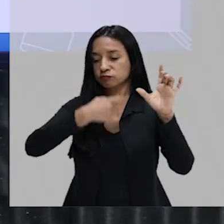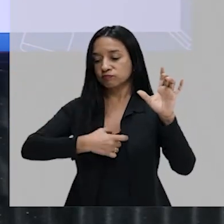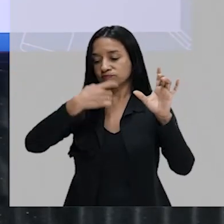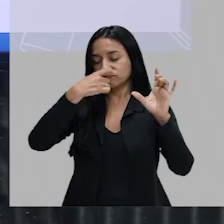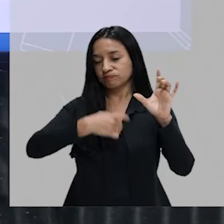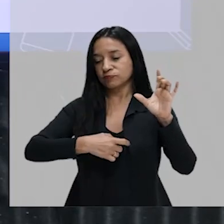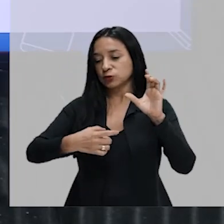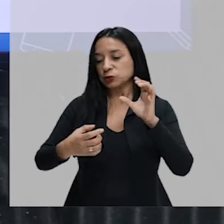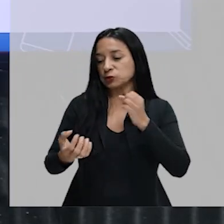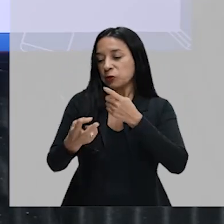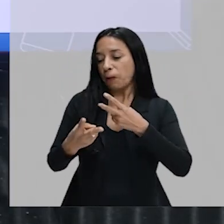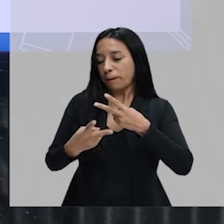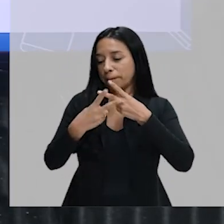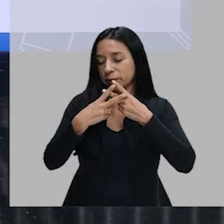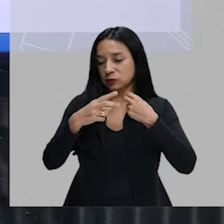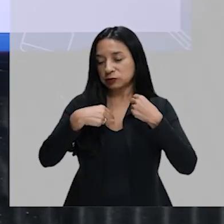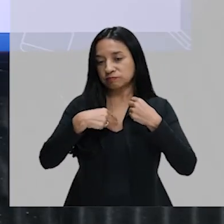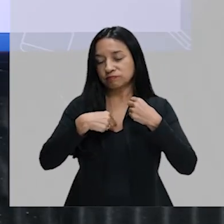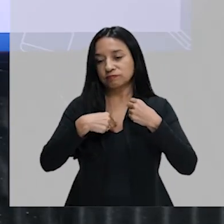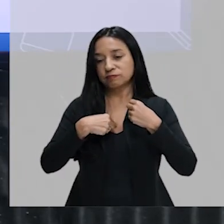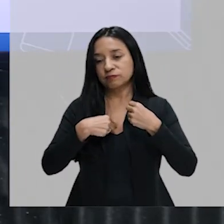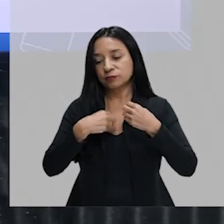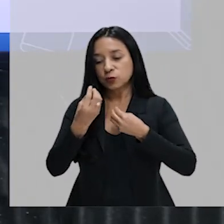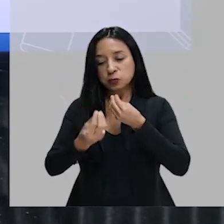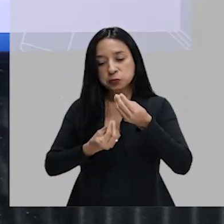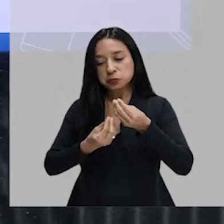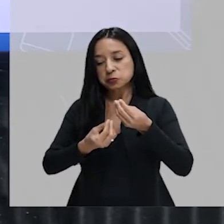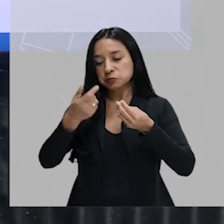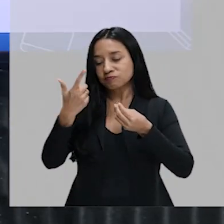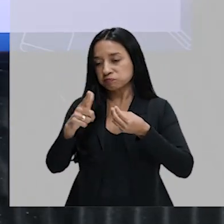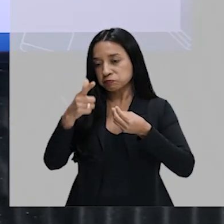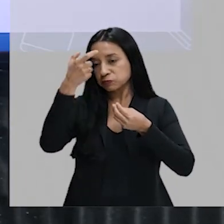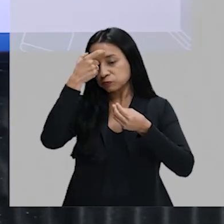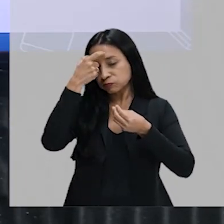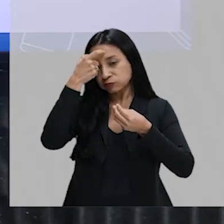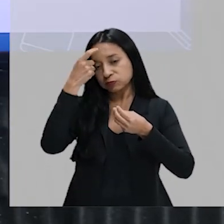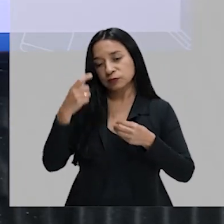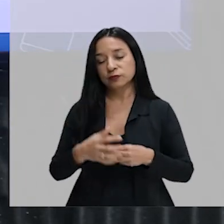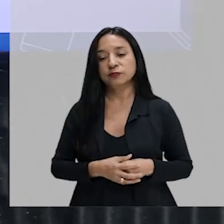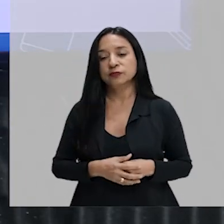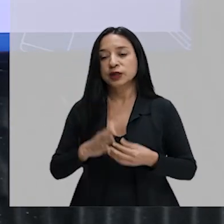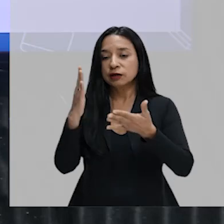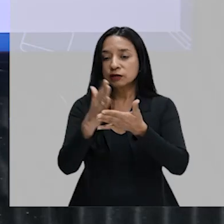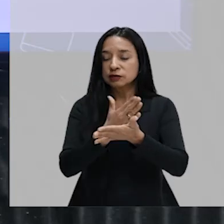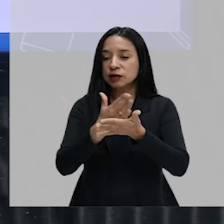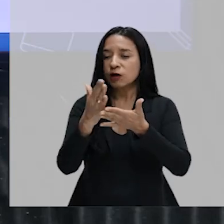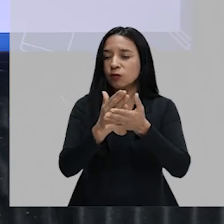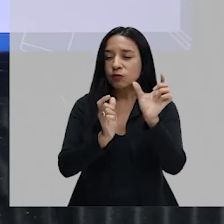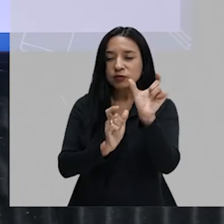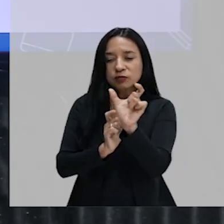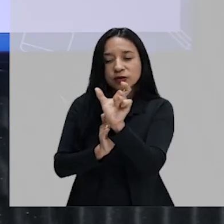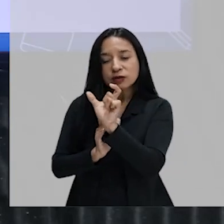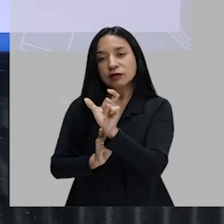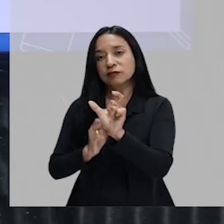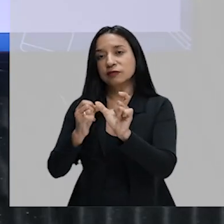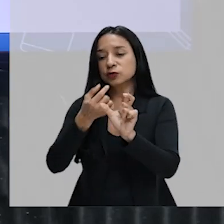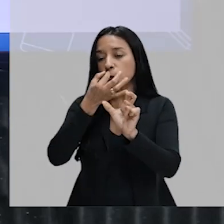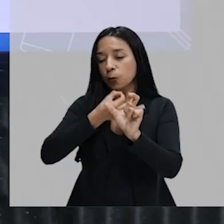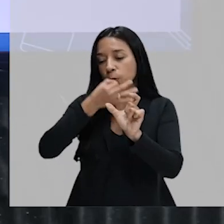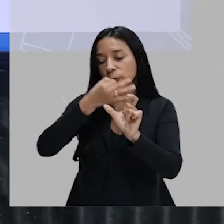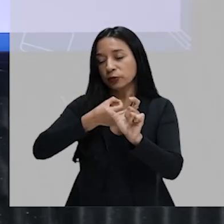aqui para vocês. A biodança consiste em uma série de fatores que, ao serem associados,